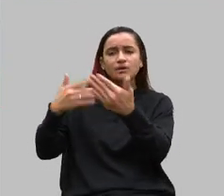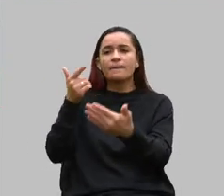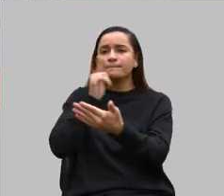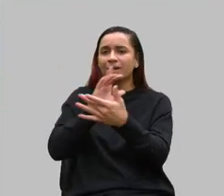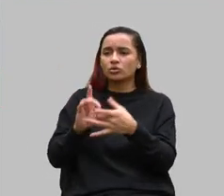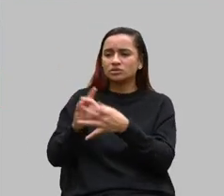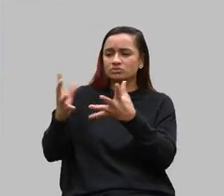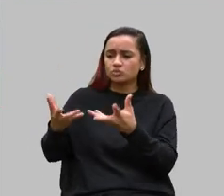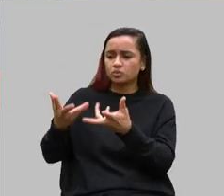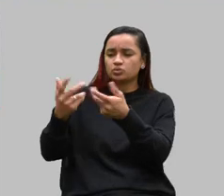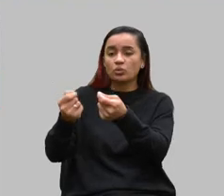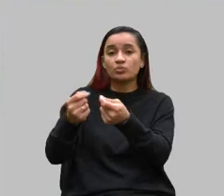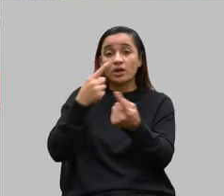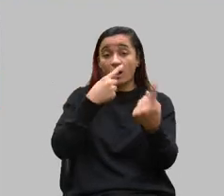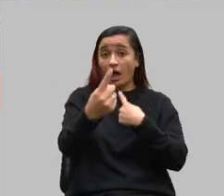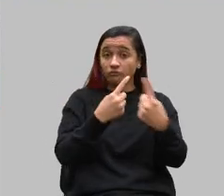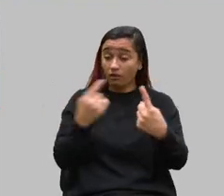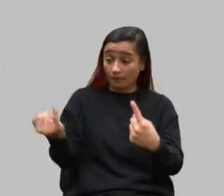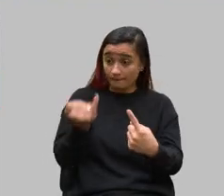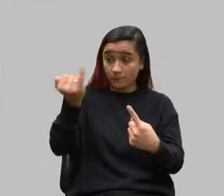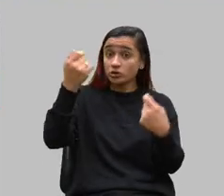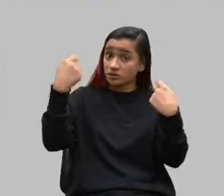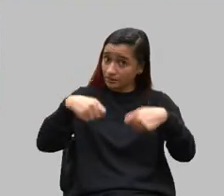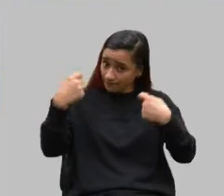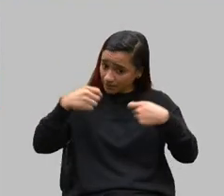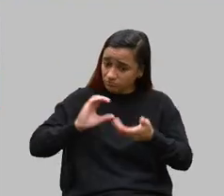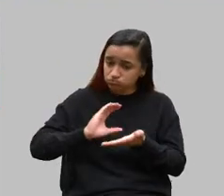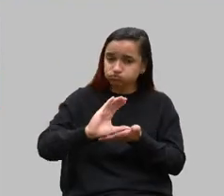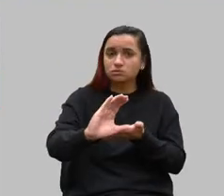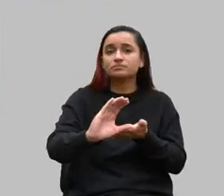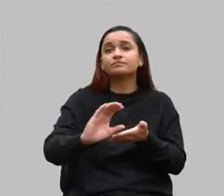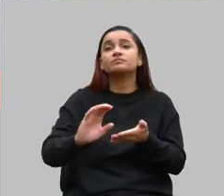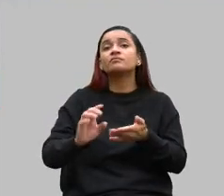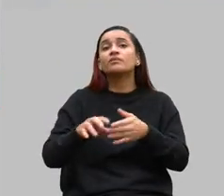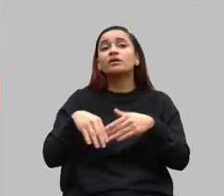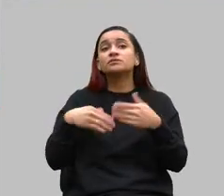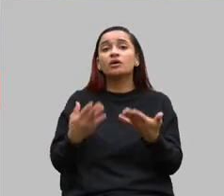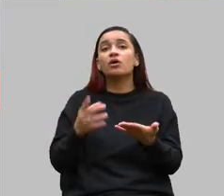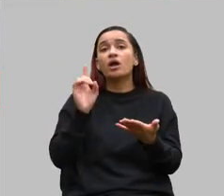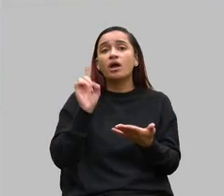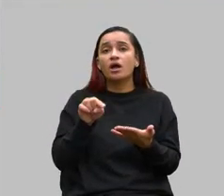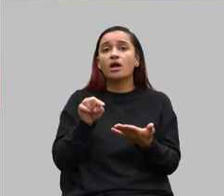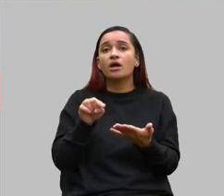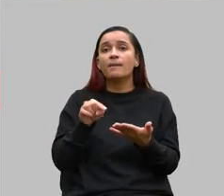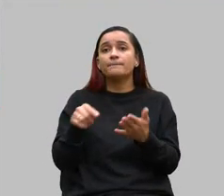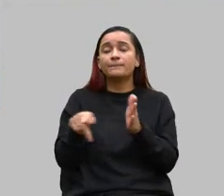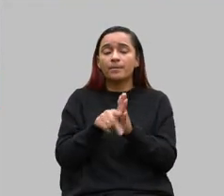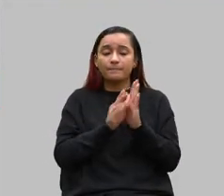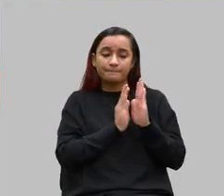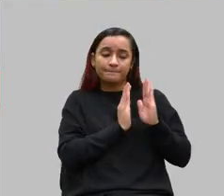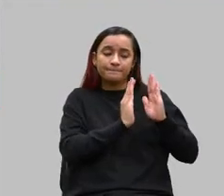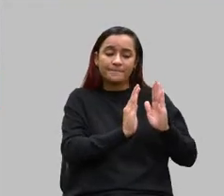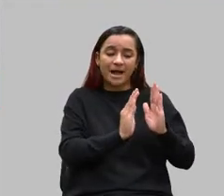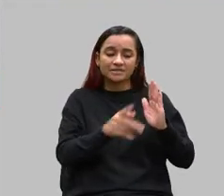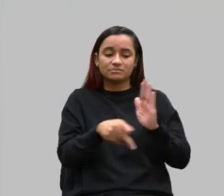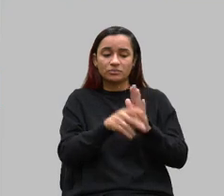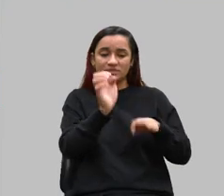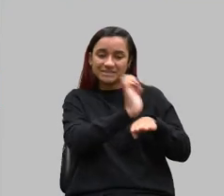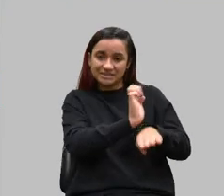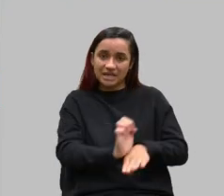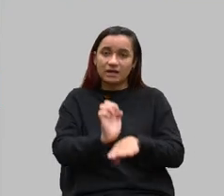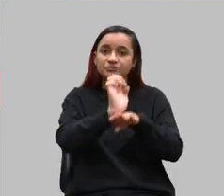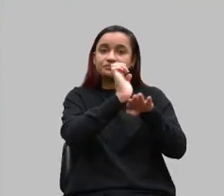trechos importantes para serem concedidos e e são eh partes do estado em